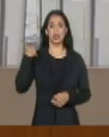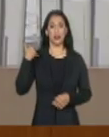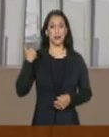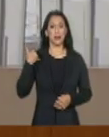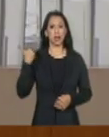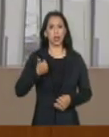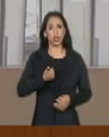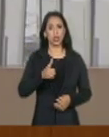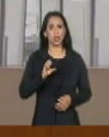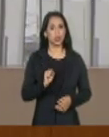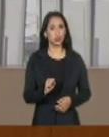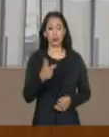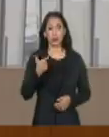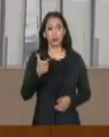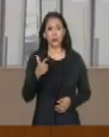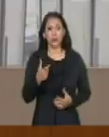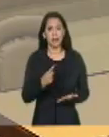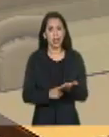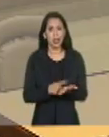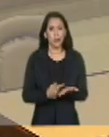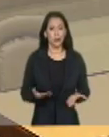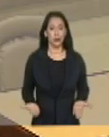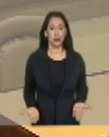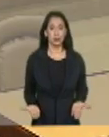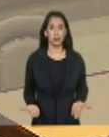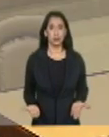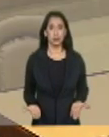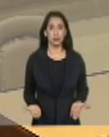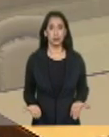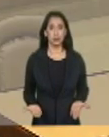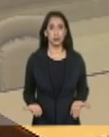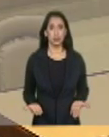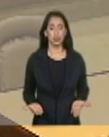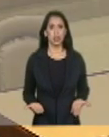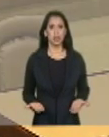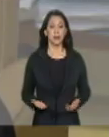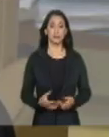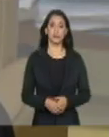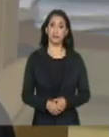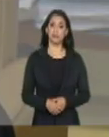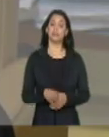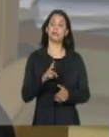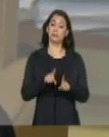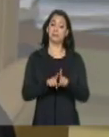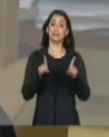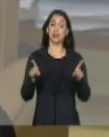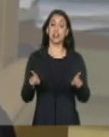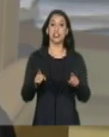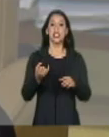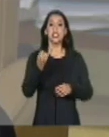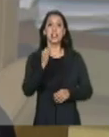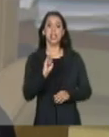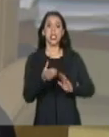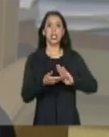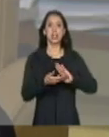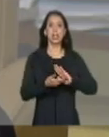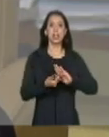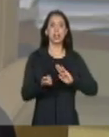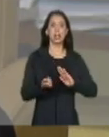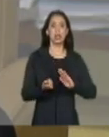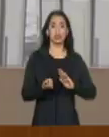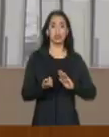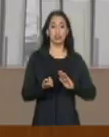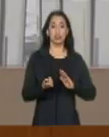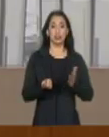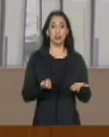absolutamente inegociável. Isto, bom, mas isso se envolveu e desde que ele retirasse... Até porque o menor não tem